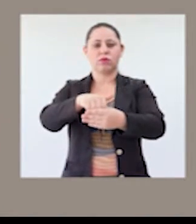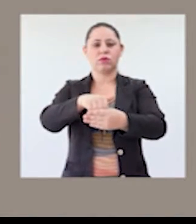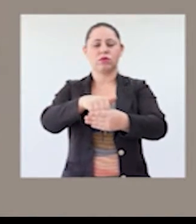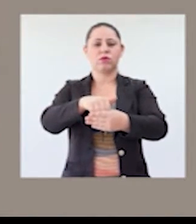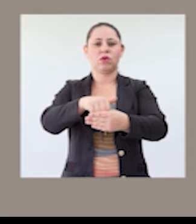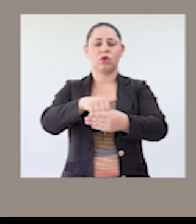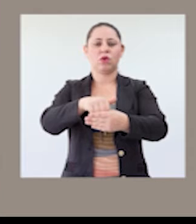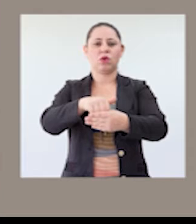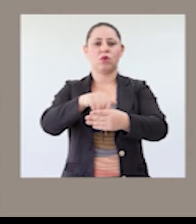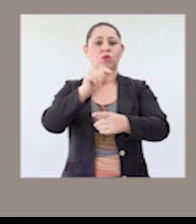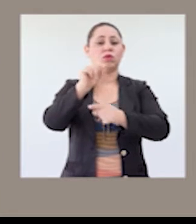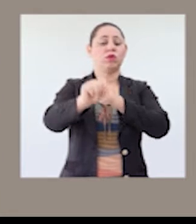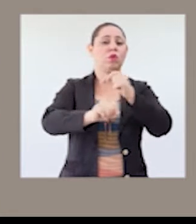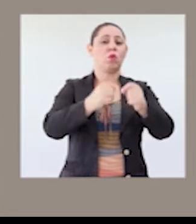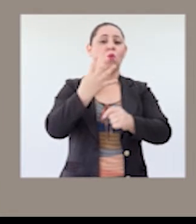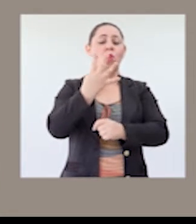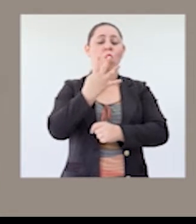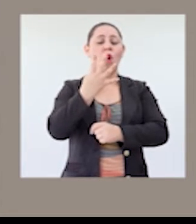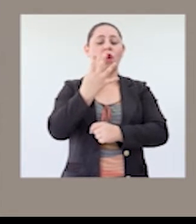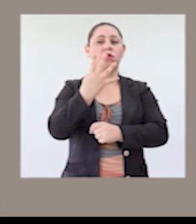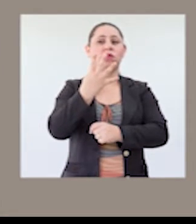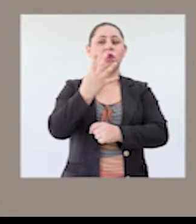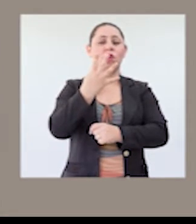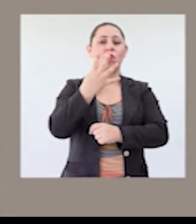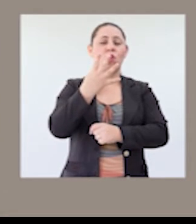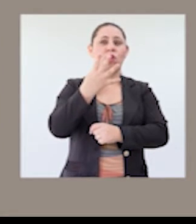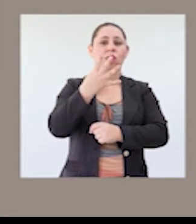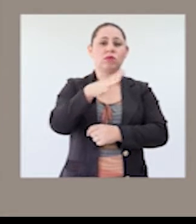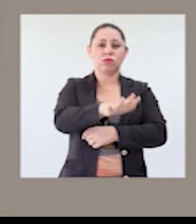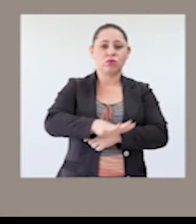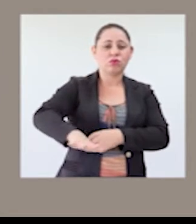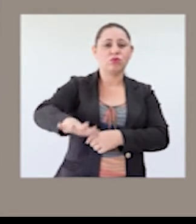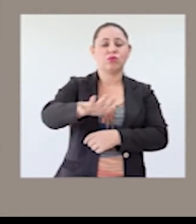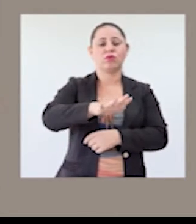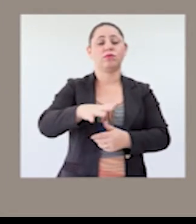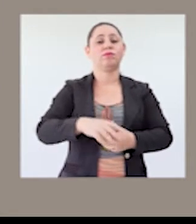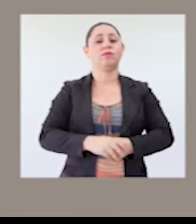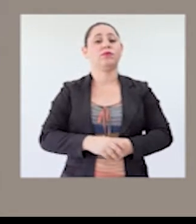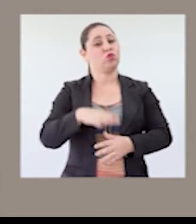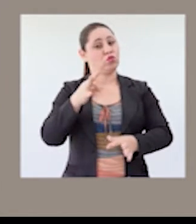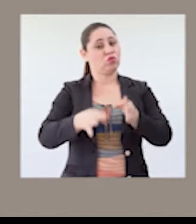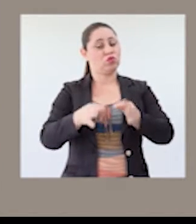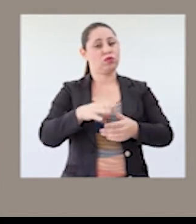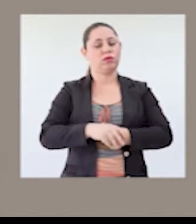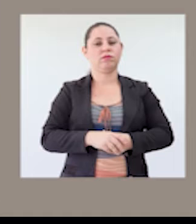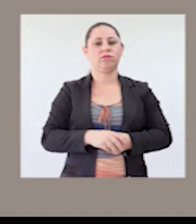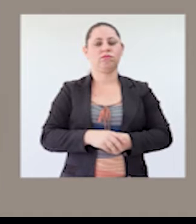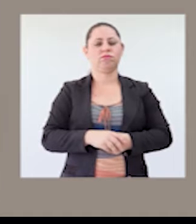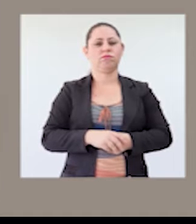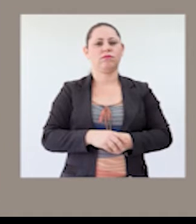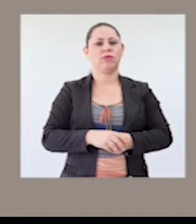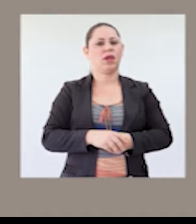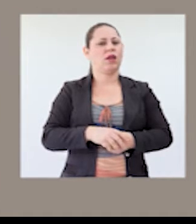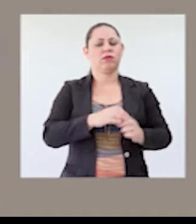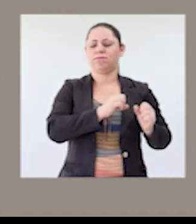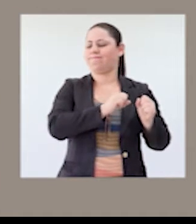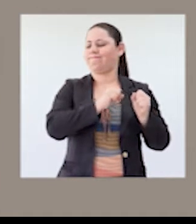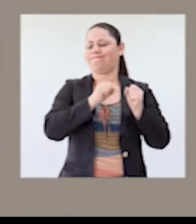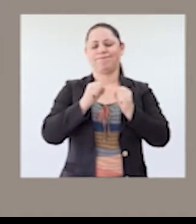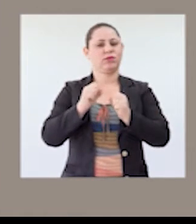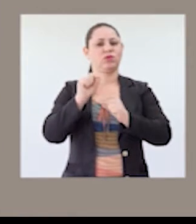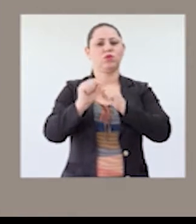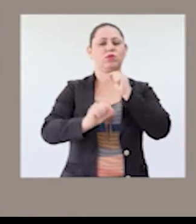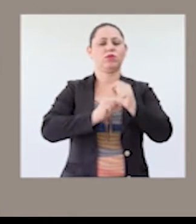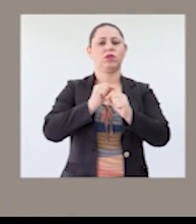que ficam a cargo da 8ª zona eleitoral, da qual eu sou juiz, né? é humanamente impossível a